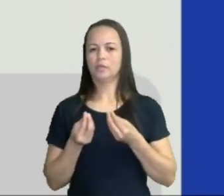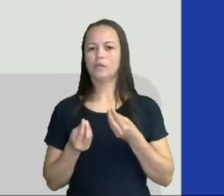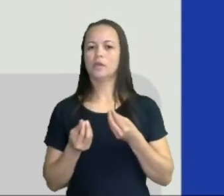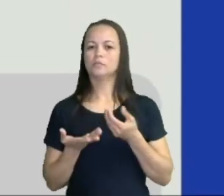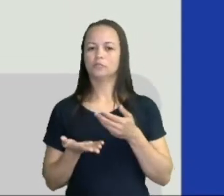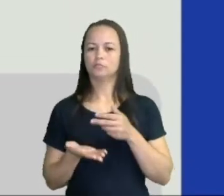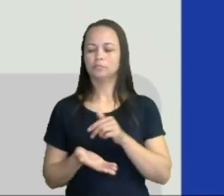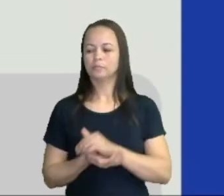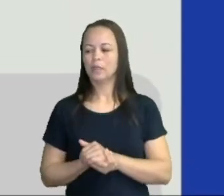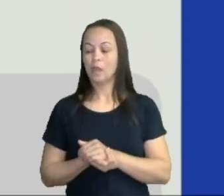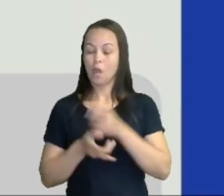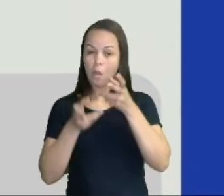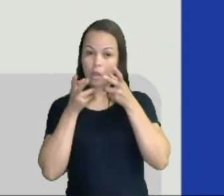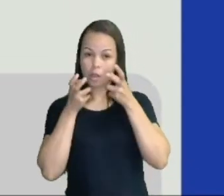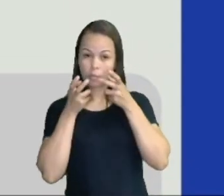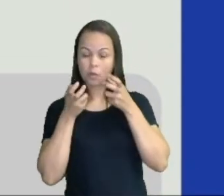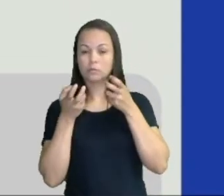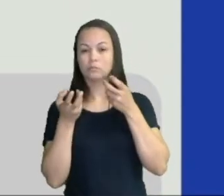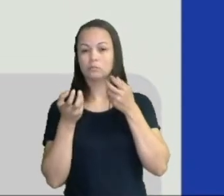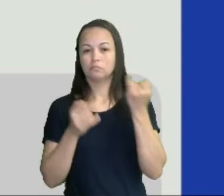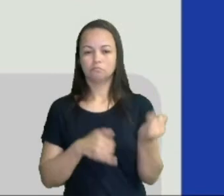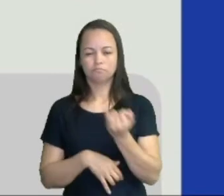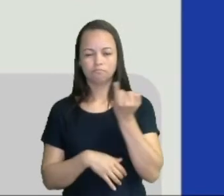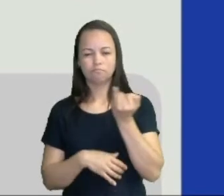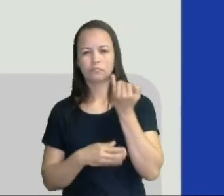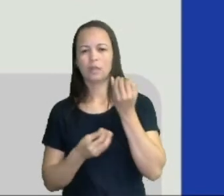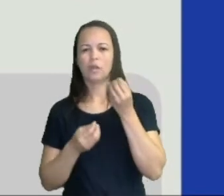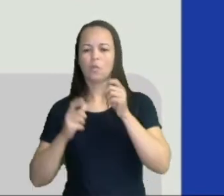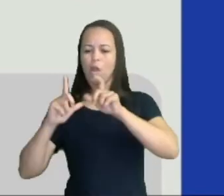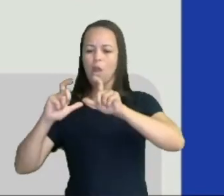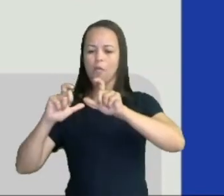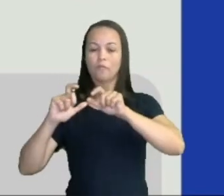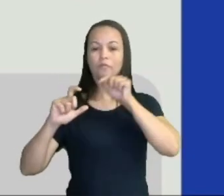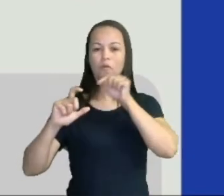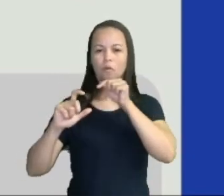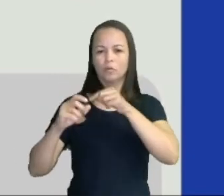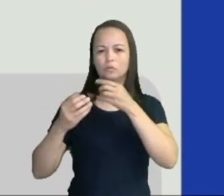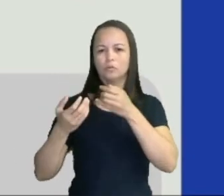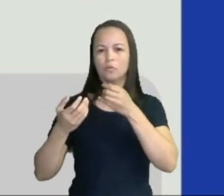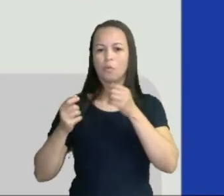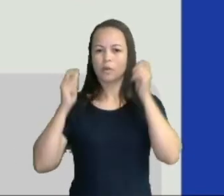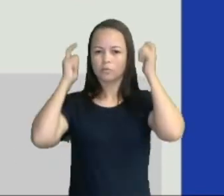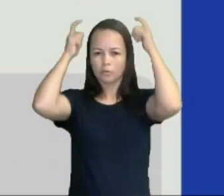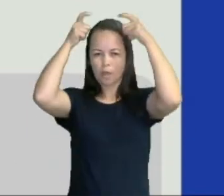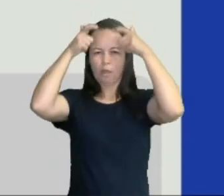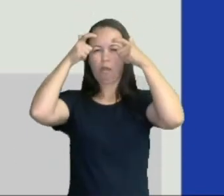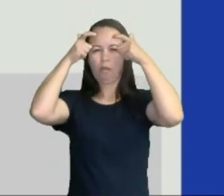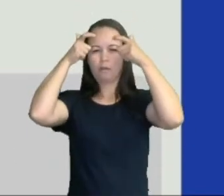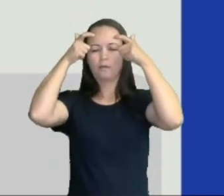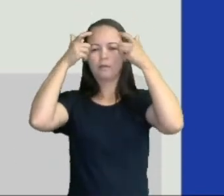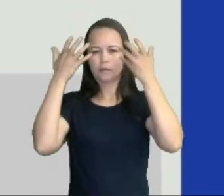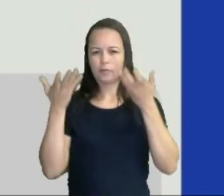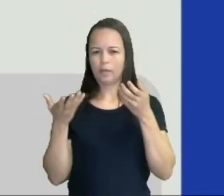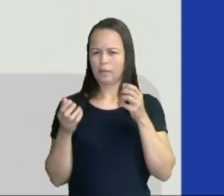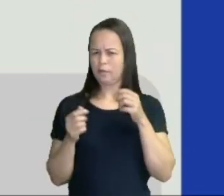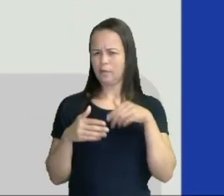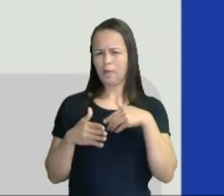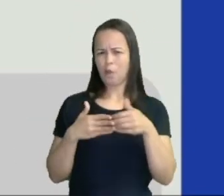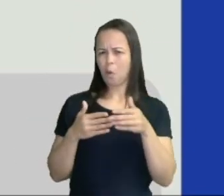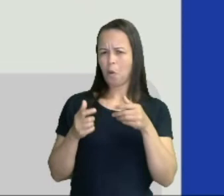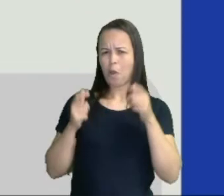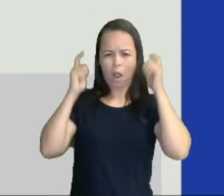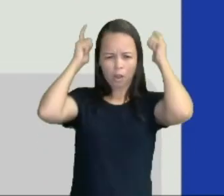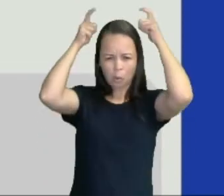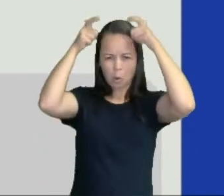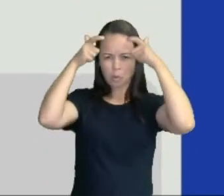É importante observar, acontece essa foto e ver que ele está com a coroa. Ninguém coloca a coroa na cabeça